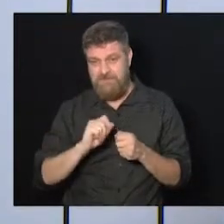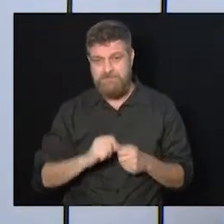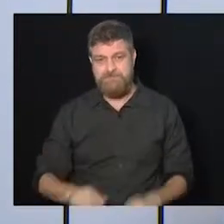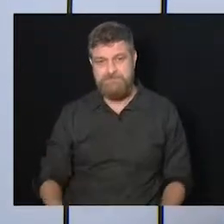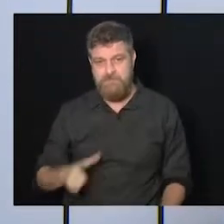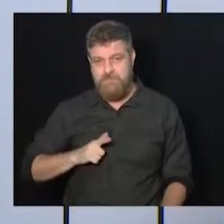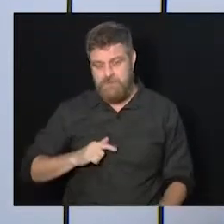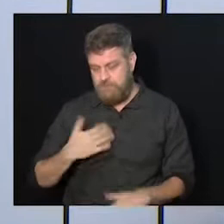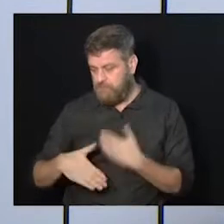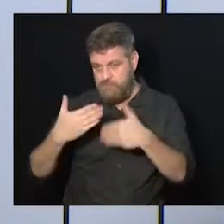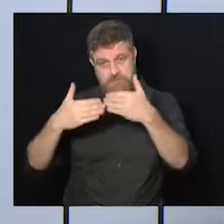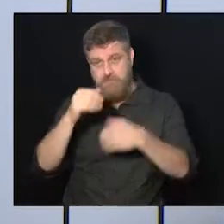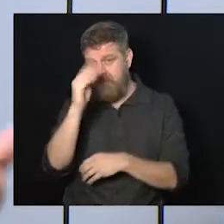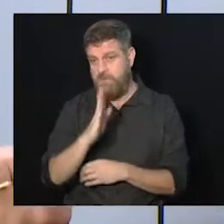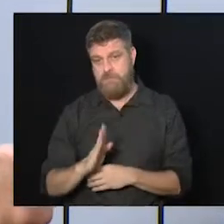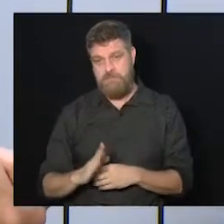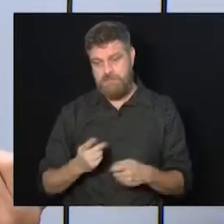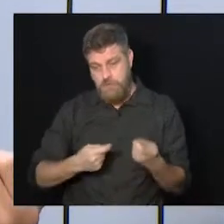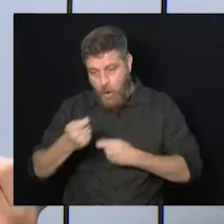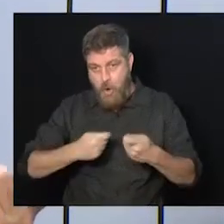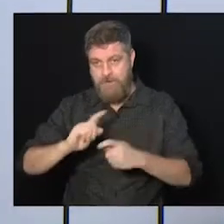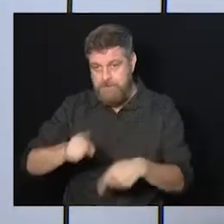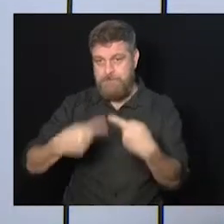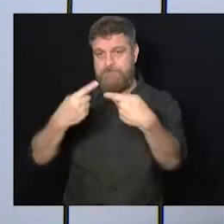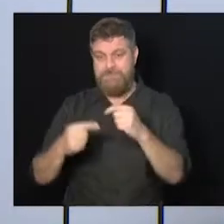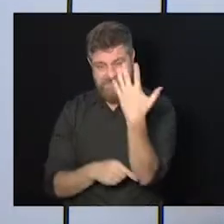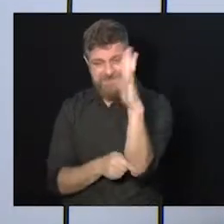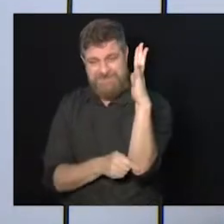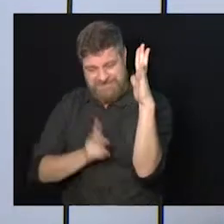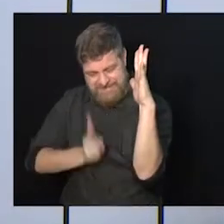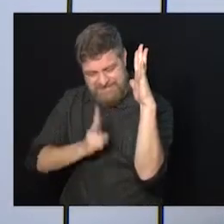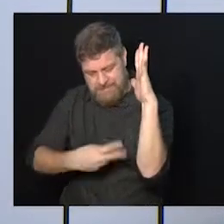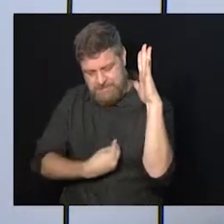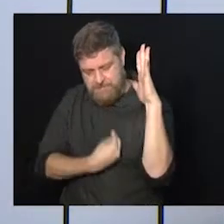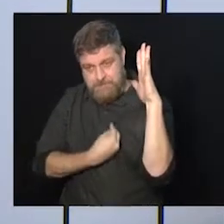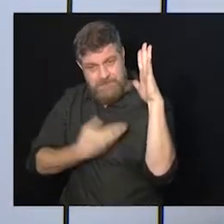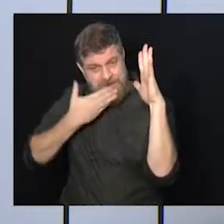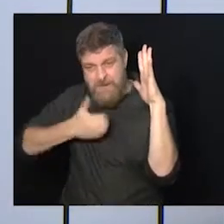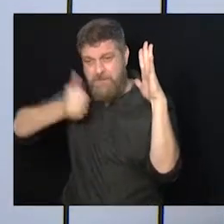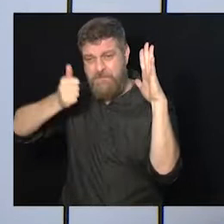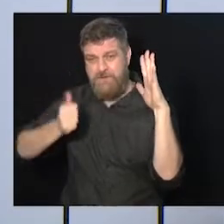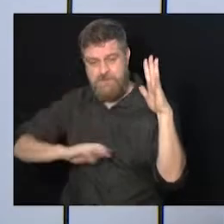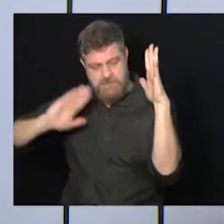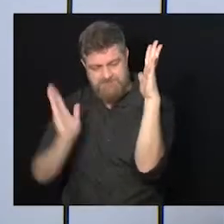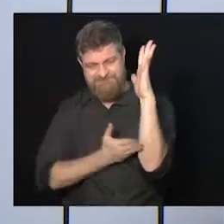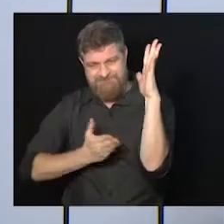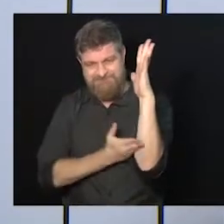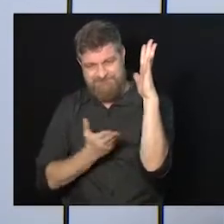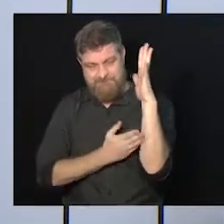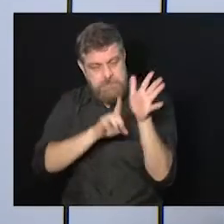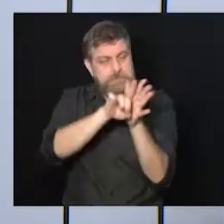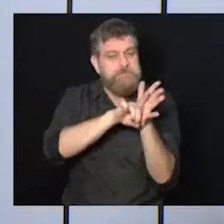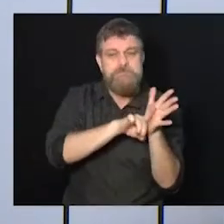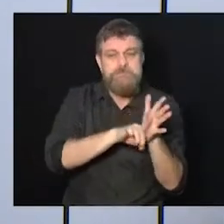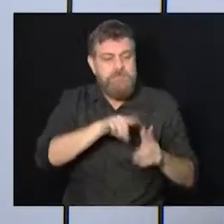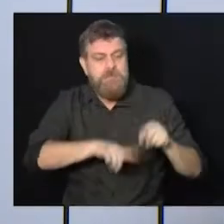do desenvolvimento futuro do Brasil. Mantê-la em pé vai trazer muito mais benefício do que derrubar para explorar